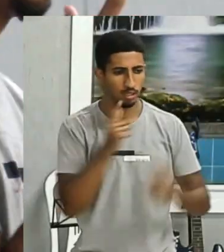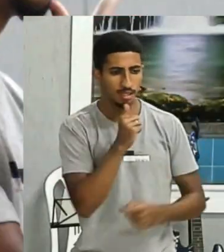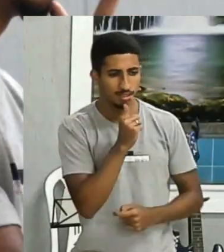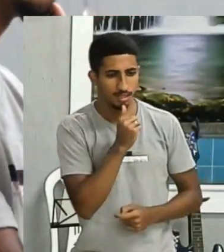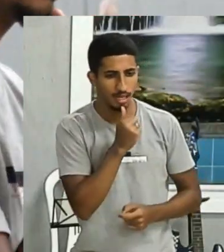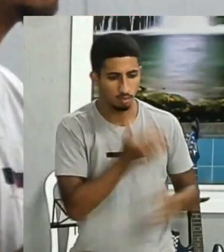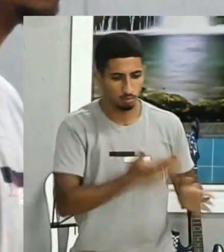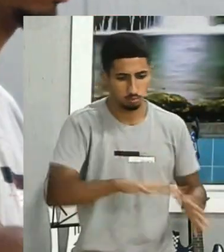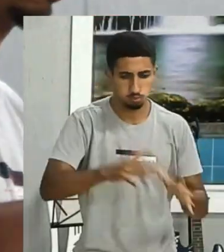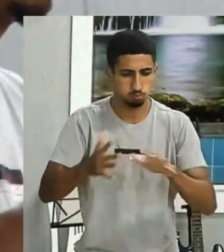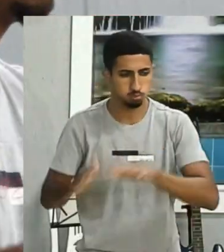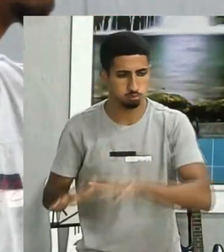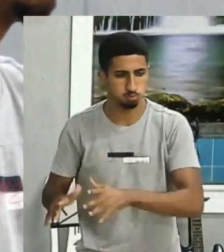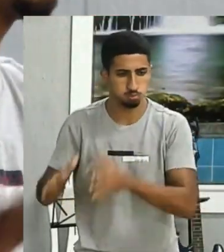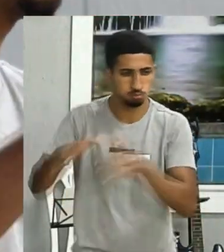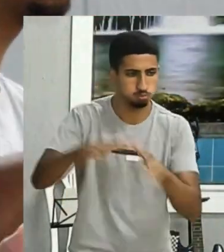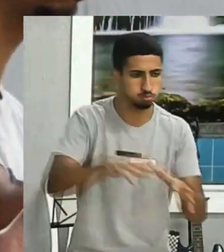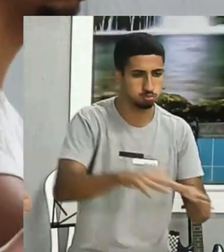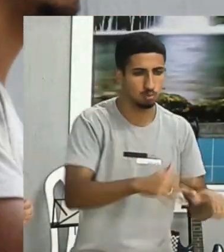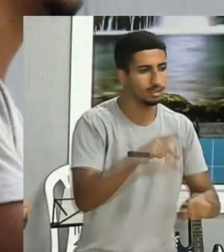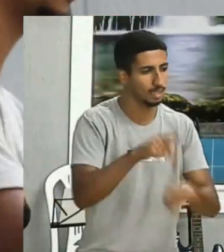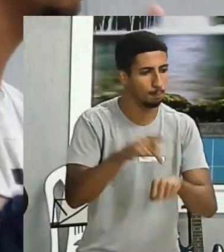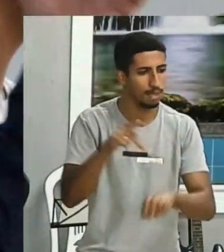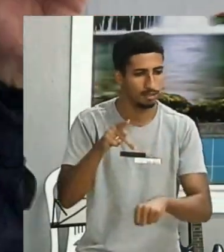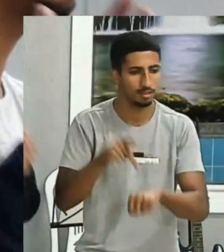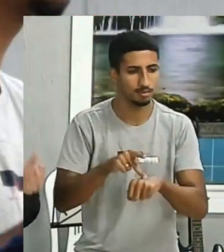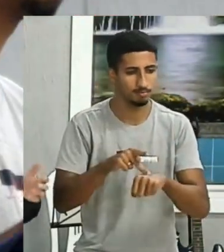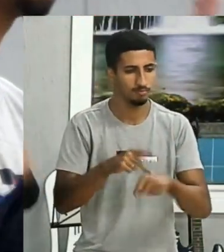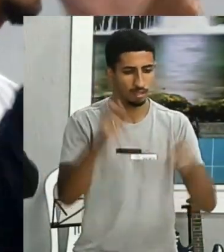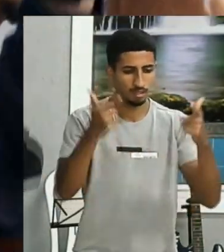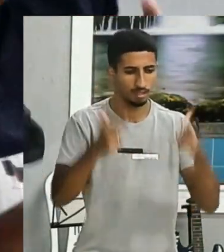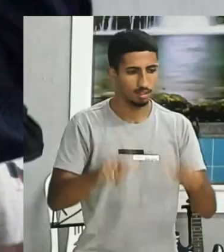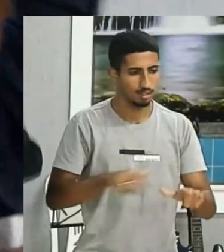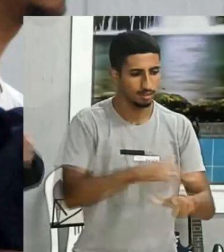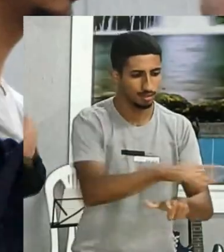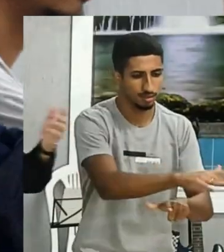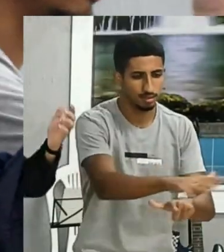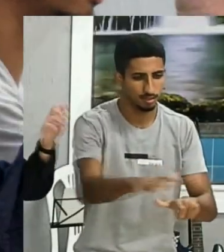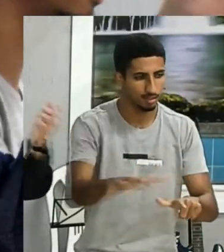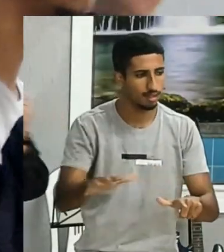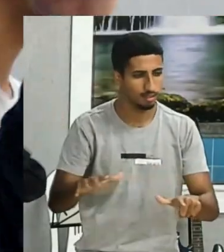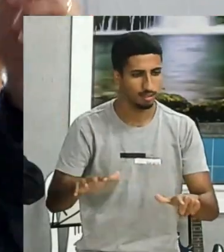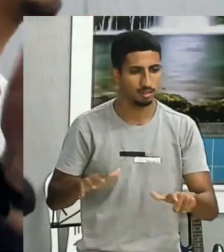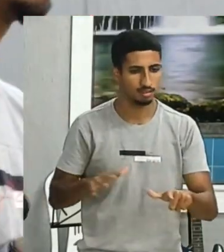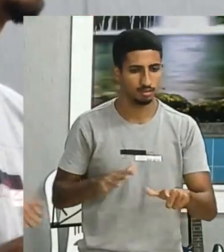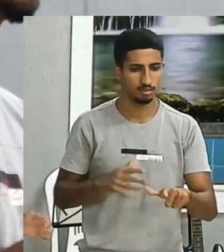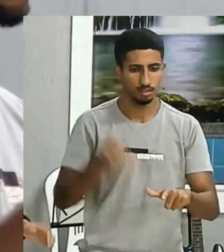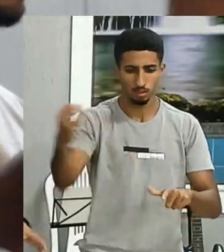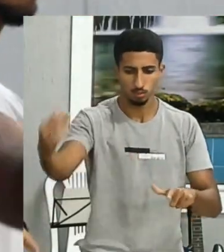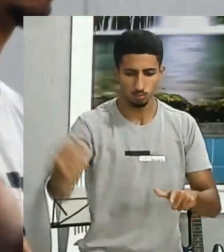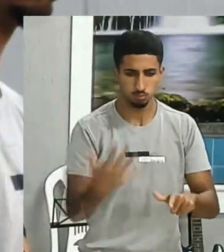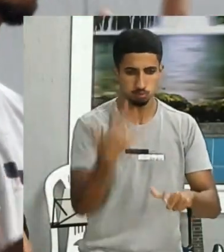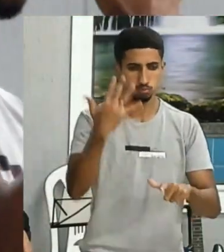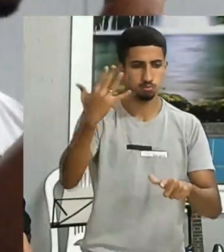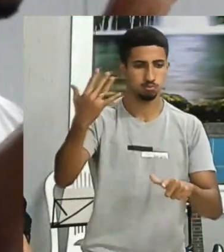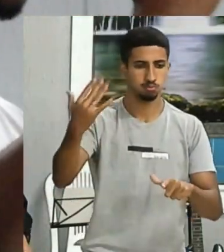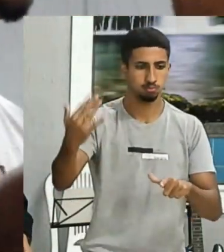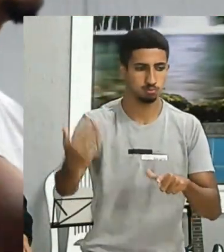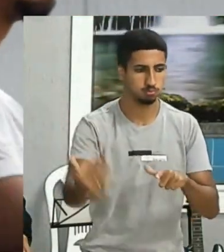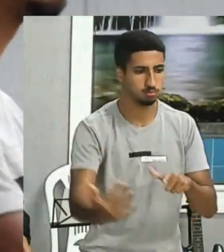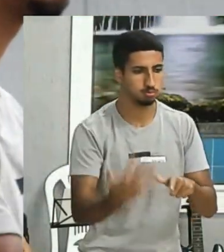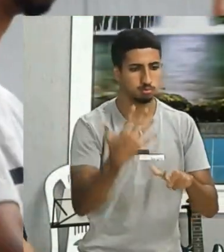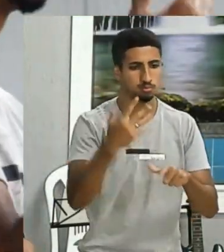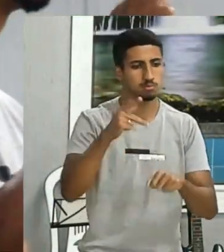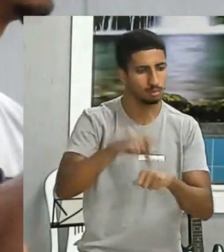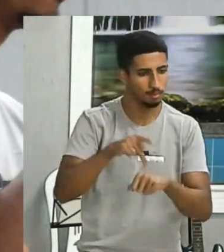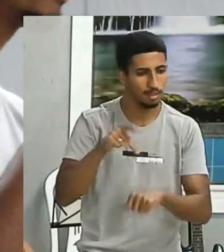naquela ilha rochosa, aquele barulho das ondas batendo, aquele barulho vigoroso daquelas ondas.